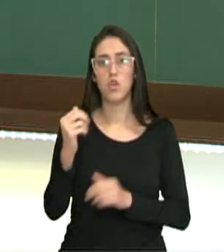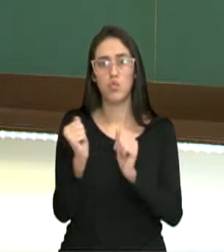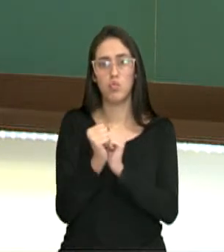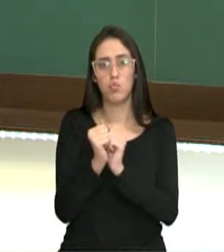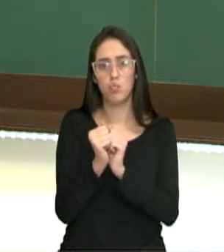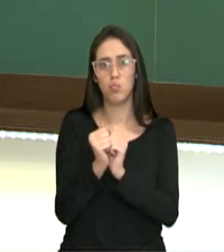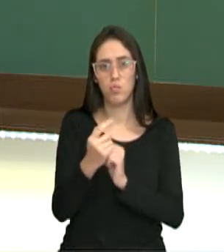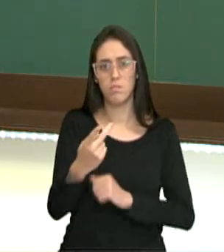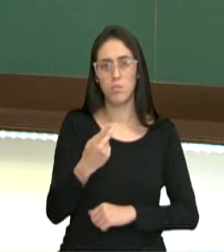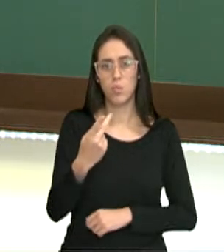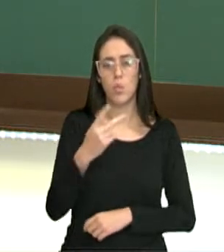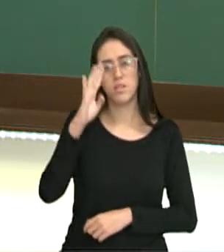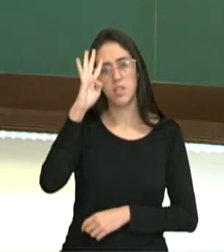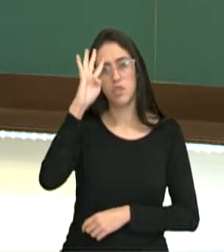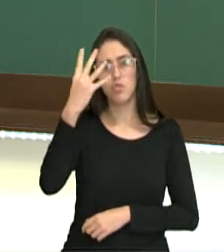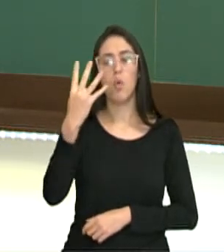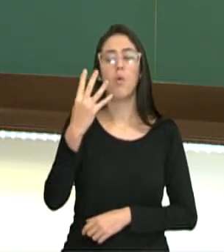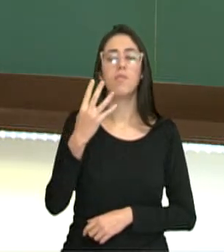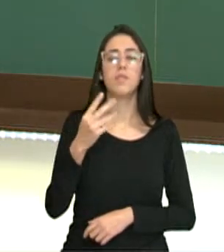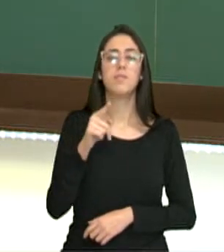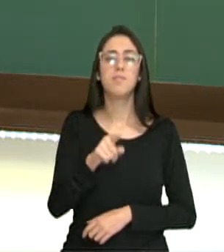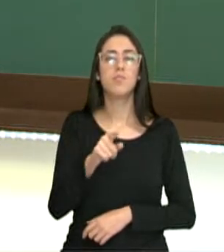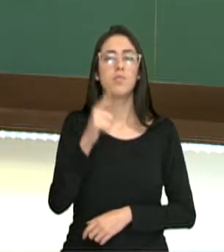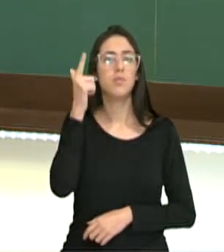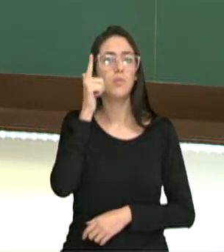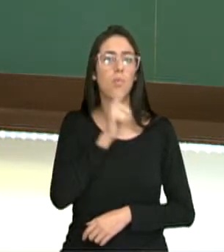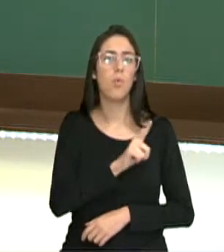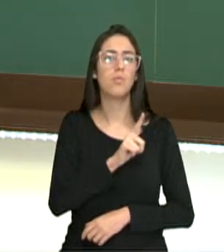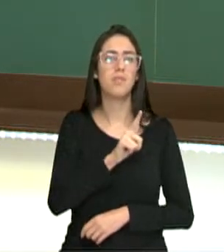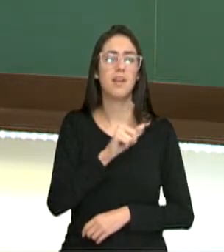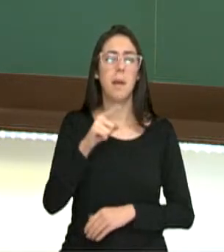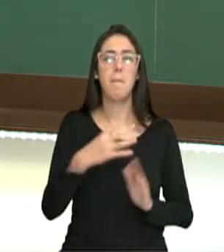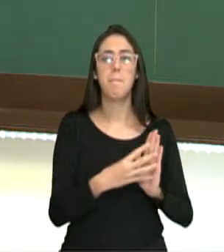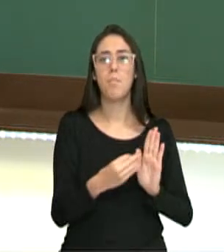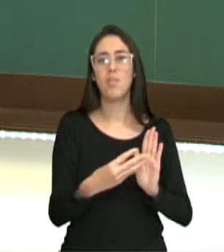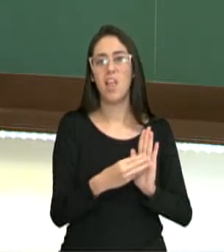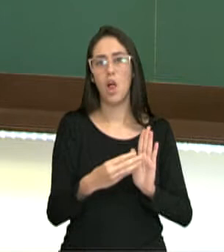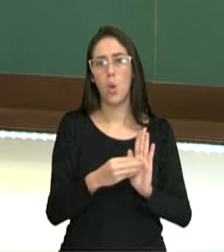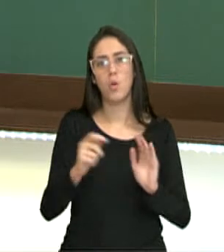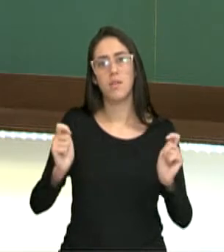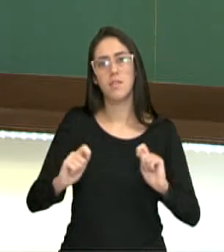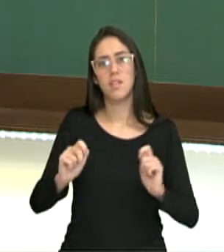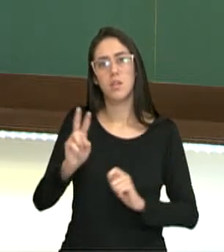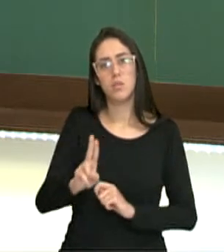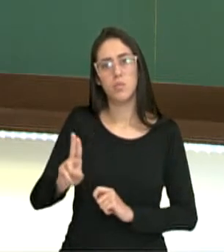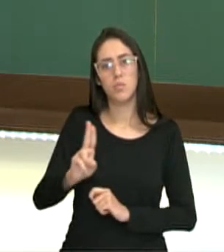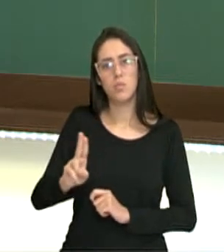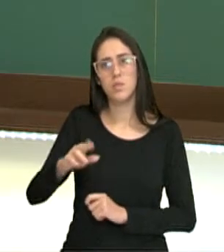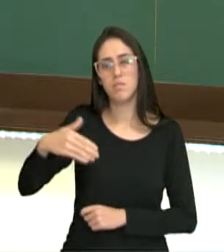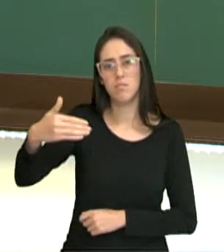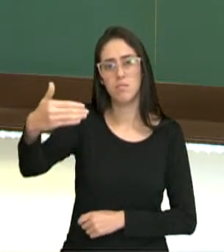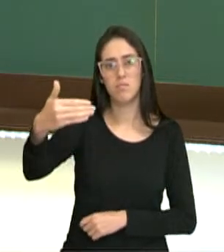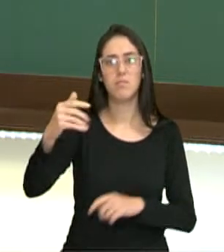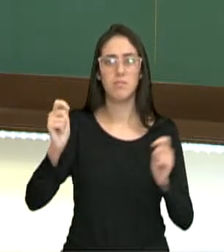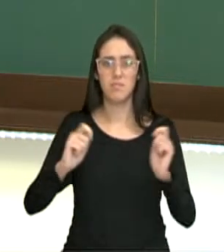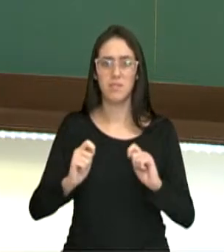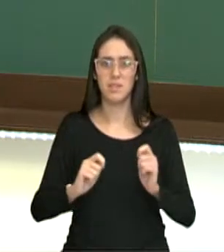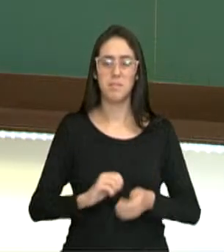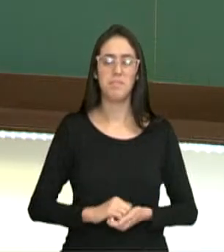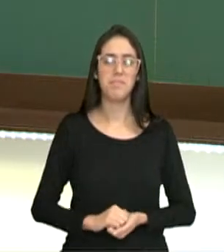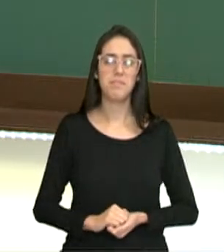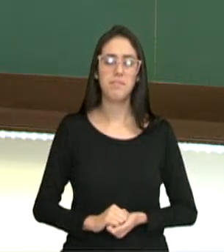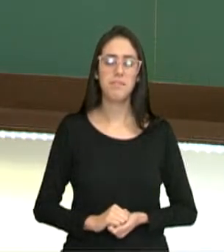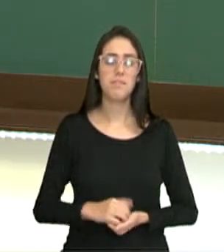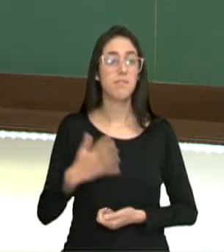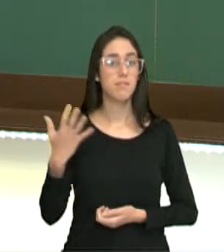resolvermos juntos, para que você tenha ele de modelo, para que você possa resolver os demais aqui na aula. Então,